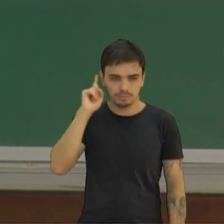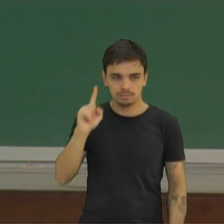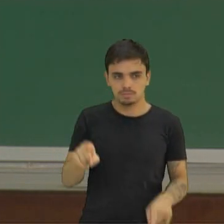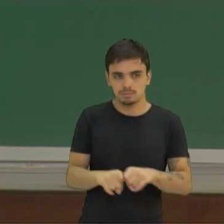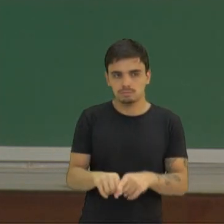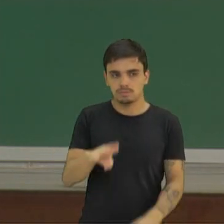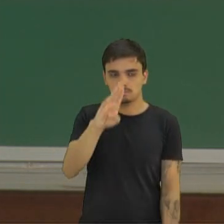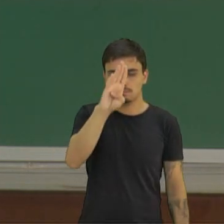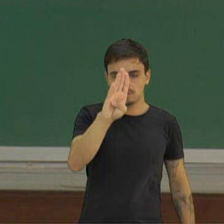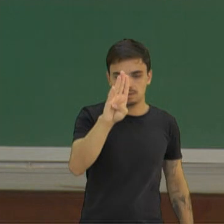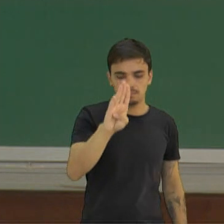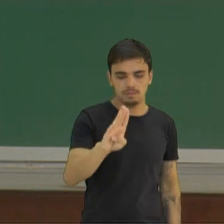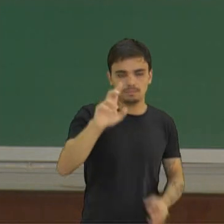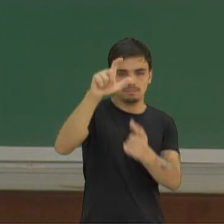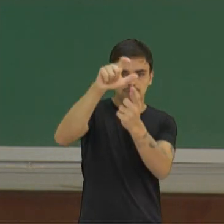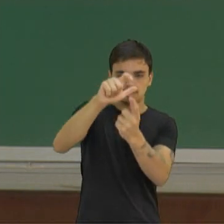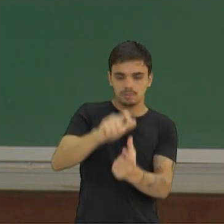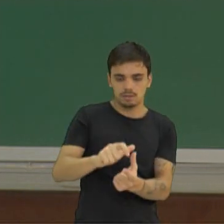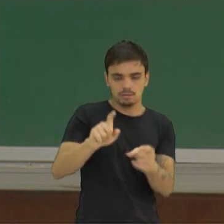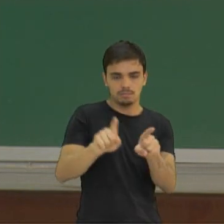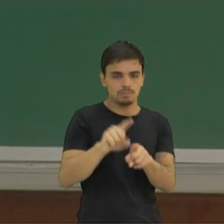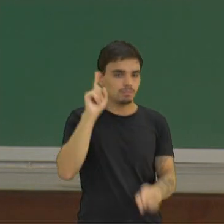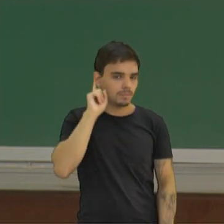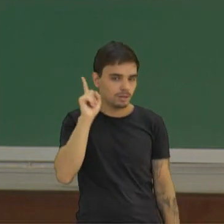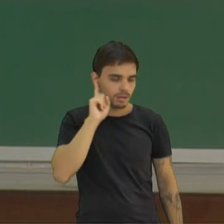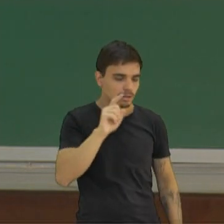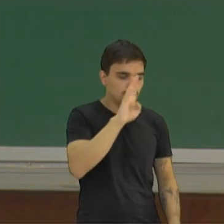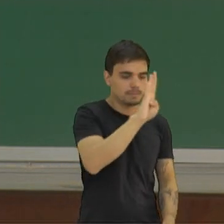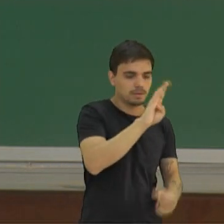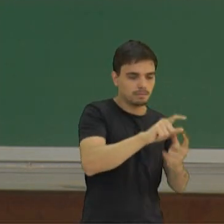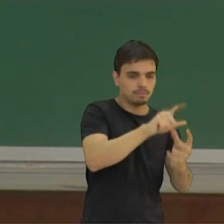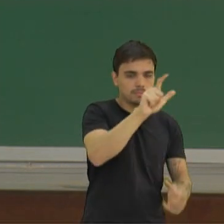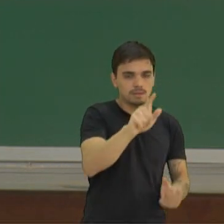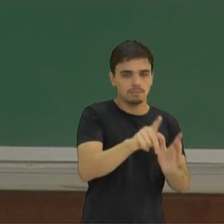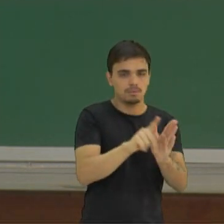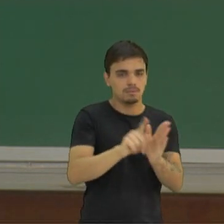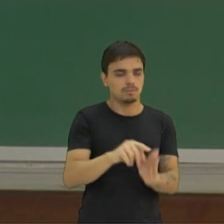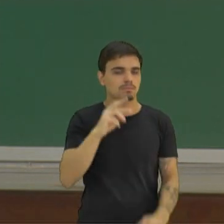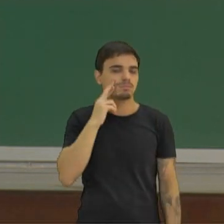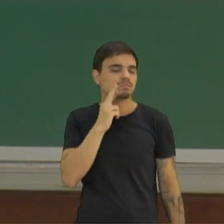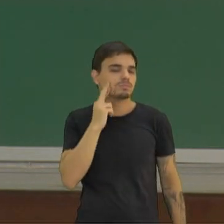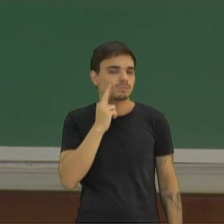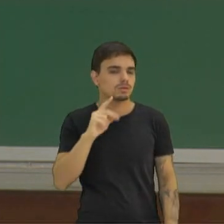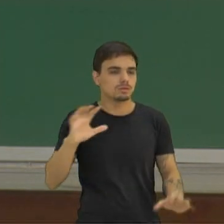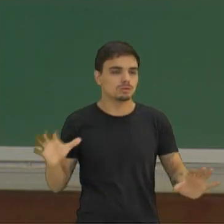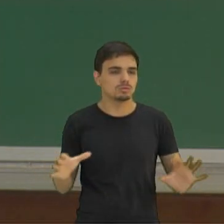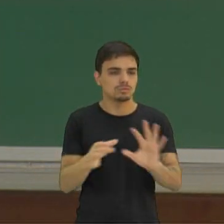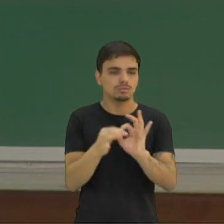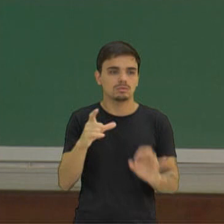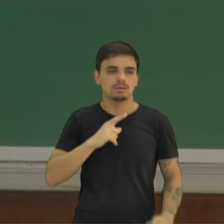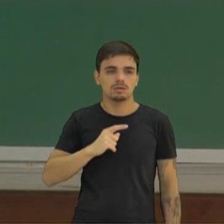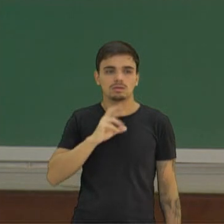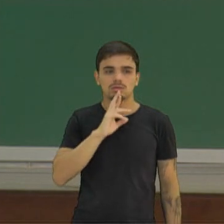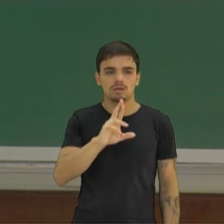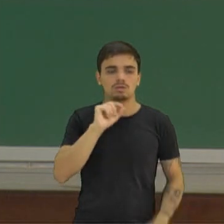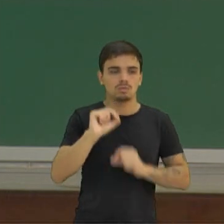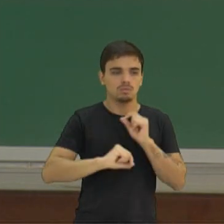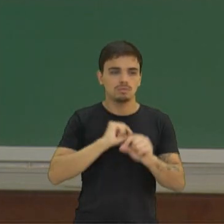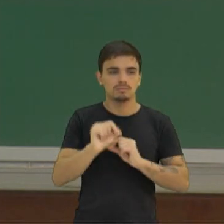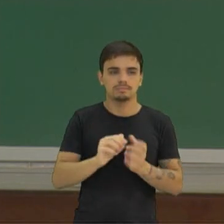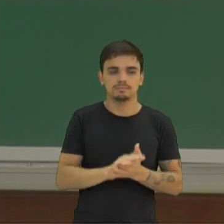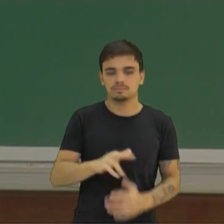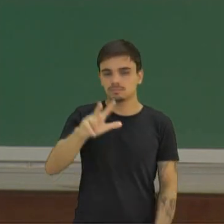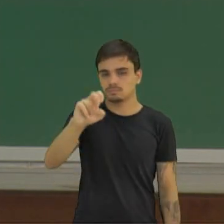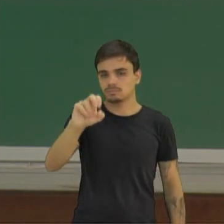bebezinho bebezinho é da flor branca bezão Bezinho da flor púrpura nessa junção Olha o que que nós tivemos como resultado